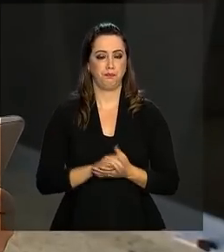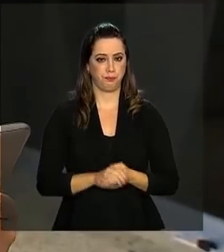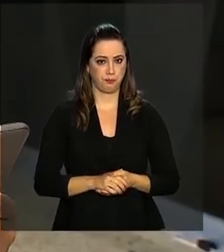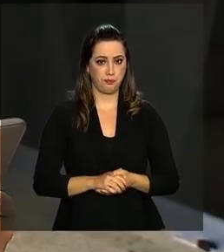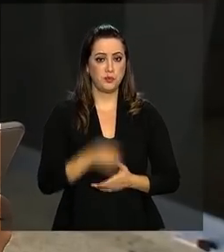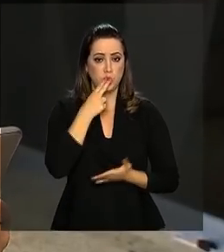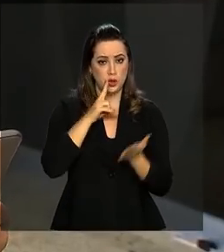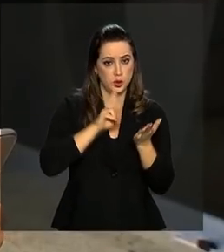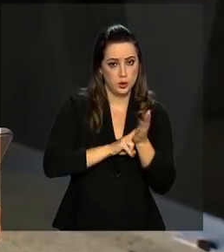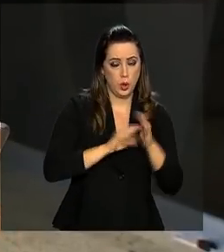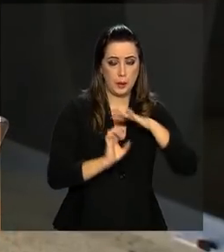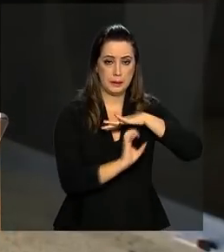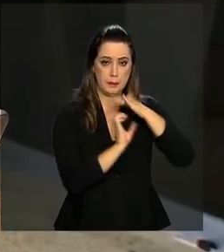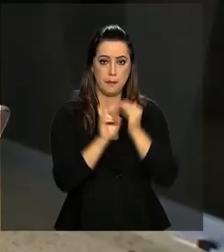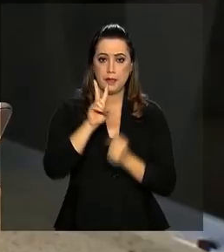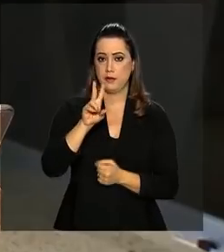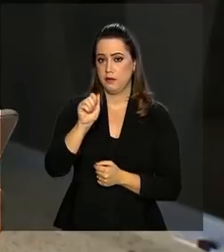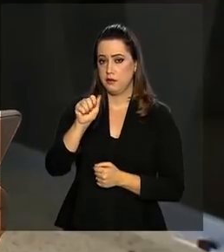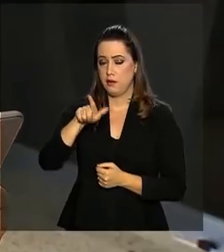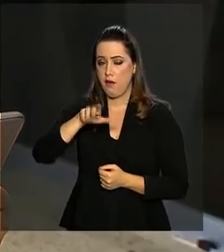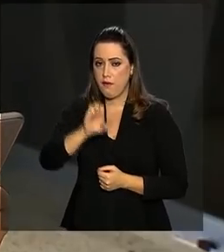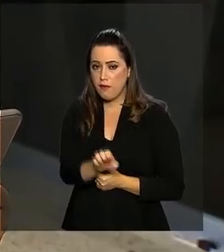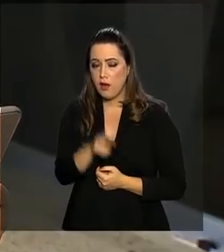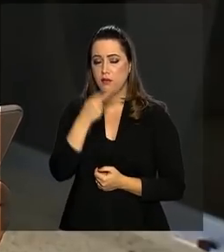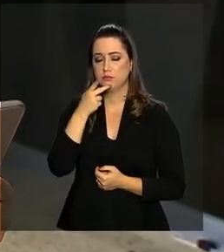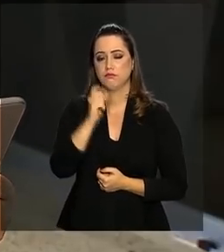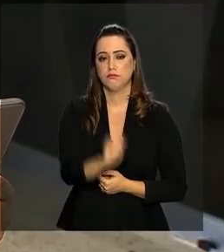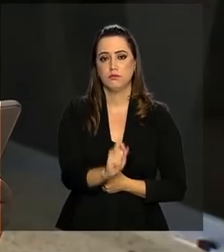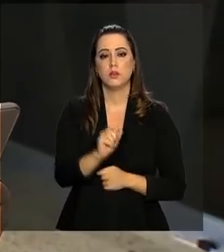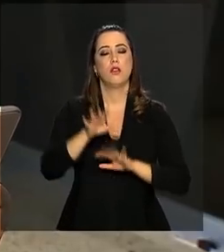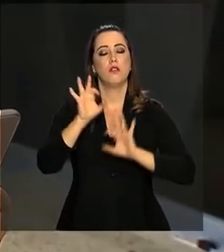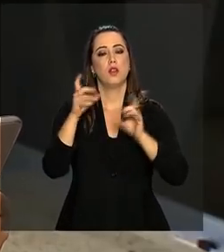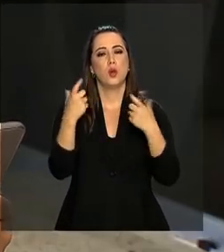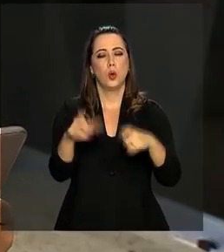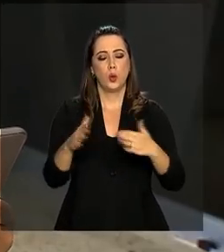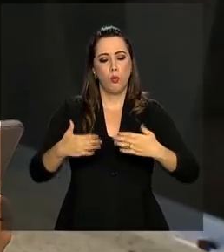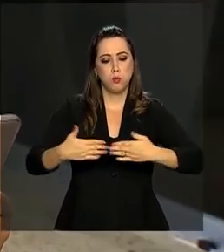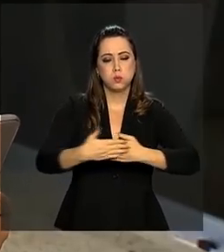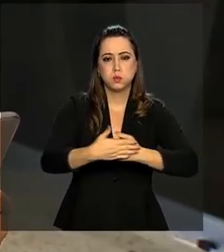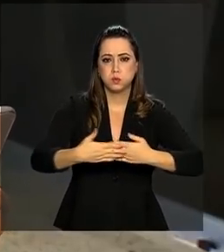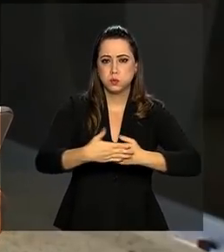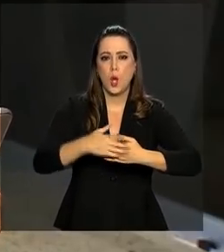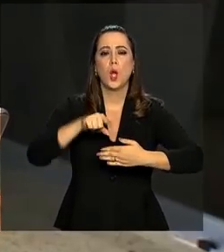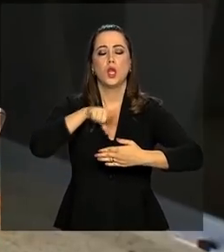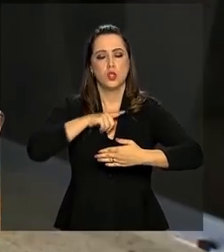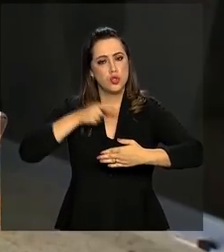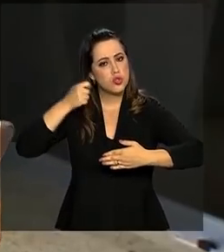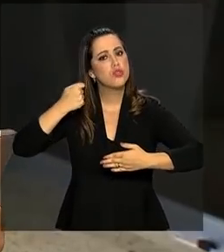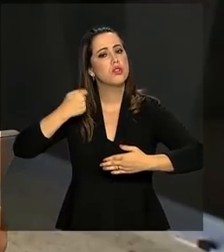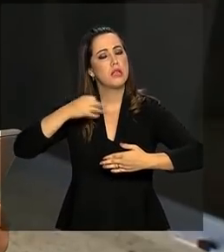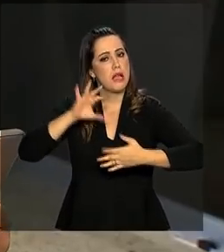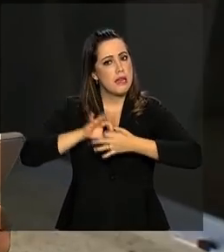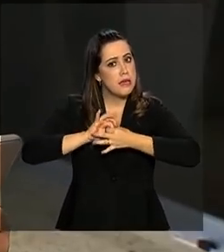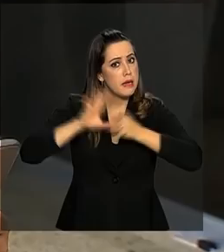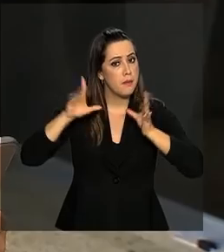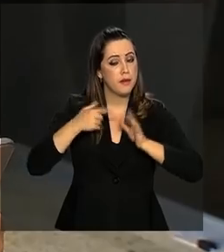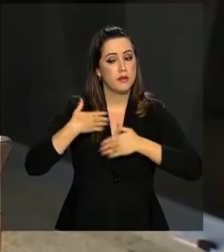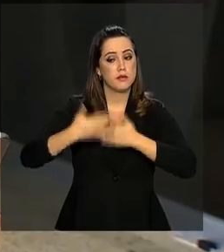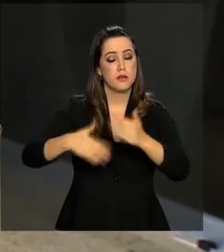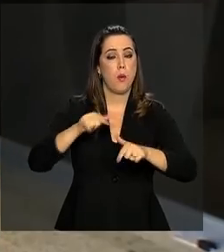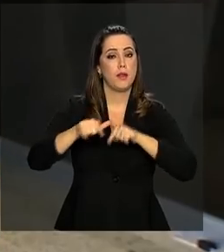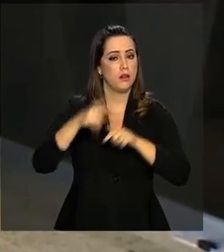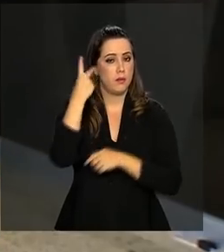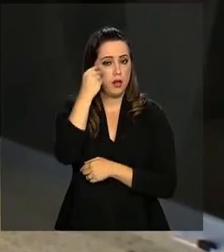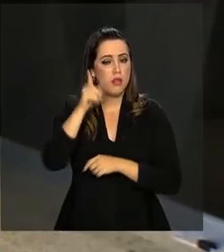empresa Vale, responsável pela barragem do Feijão, afirmou que a estrutura tinha autorização para funcionamento e passou por